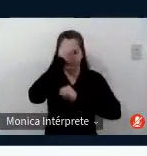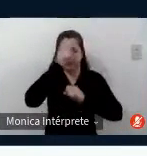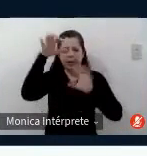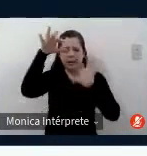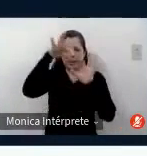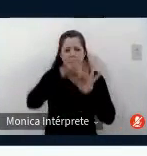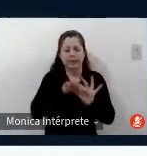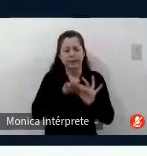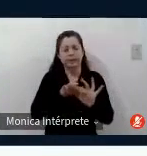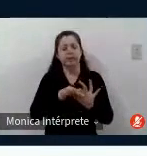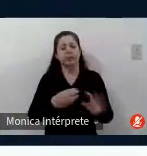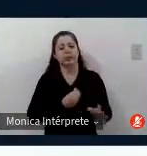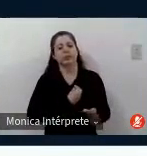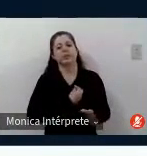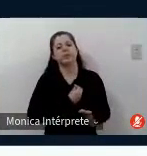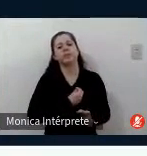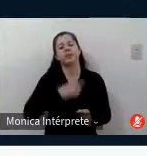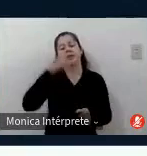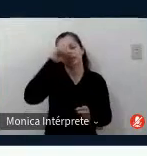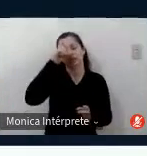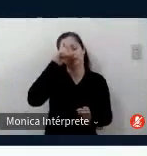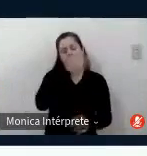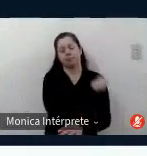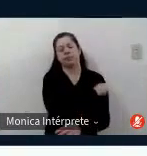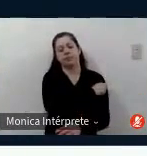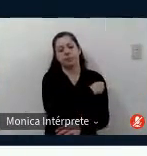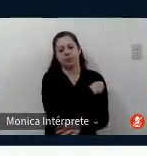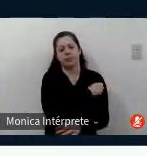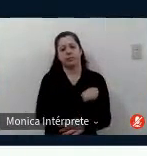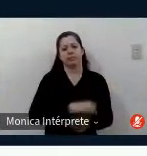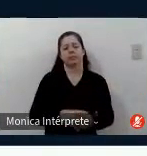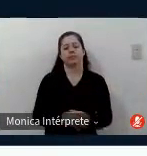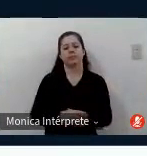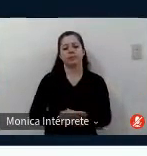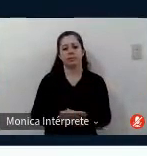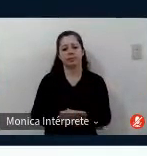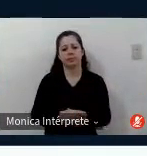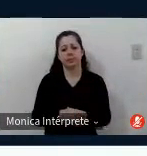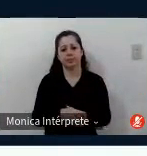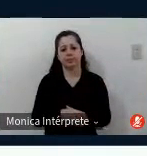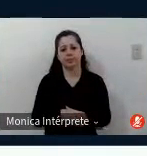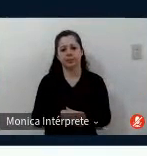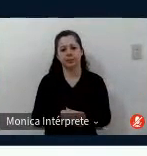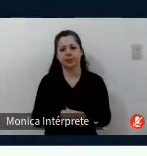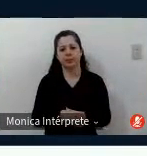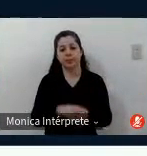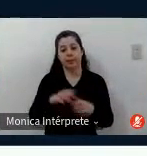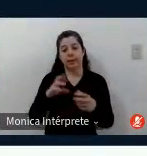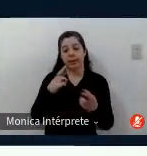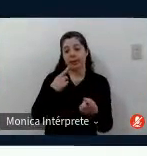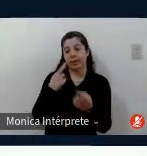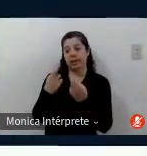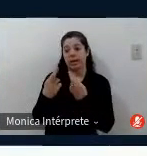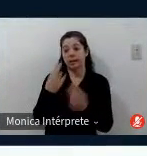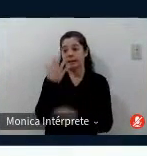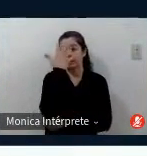tenha essa relação próxima com o seu meio, com o seu local, com o seu